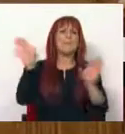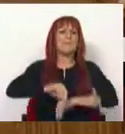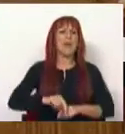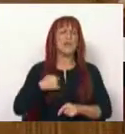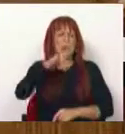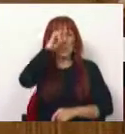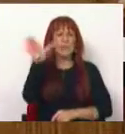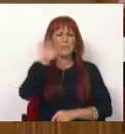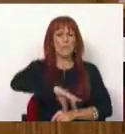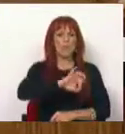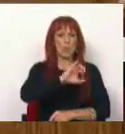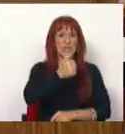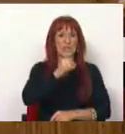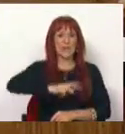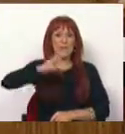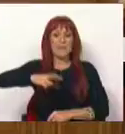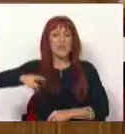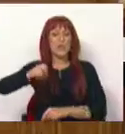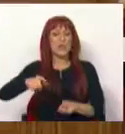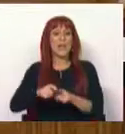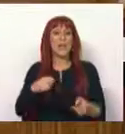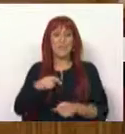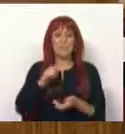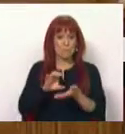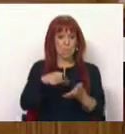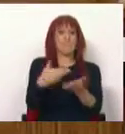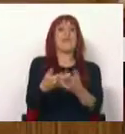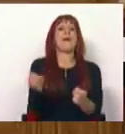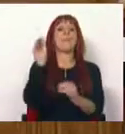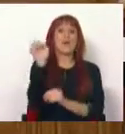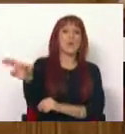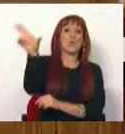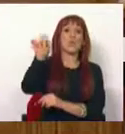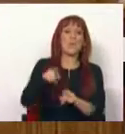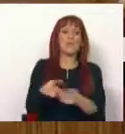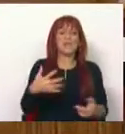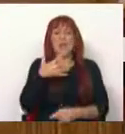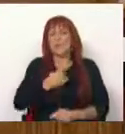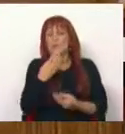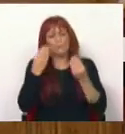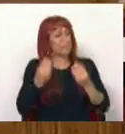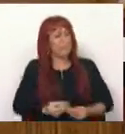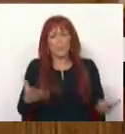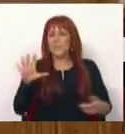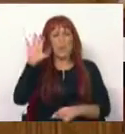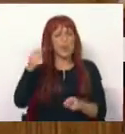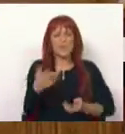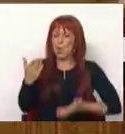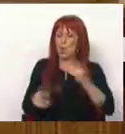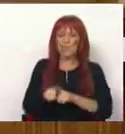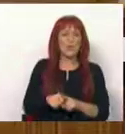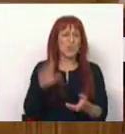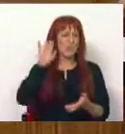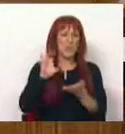Eu recordo que são mais 850 milhões de euros só para recapitalizar o novo banco, e é absolutamente injusta quando comparado com